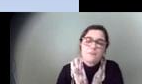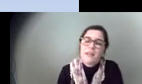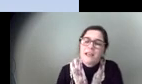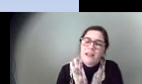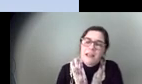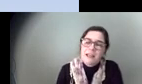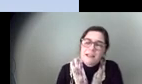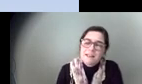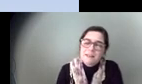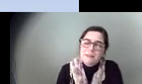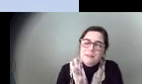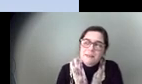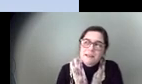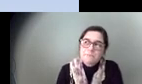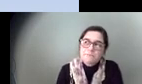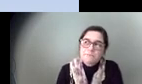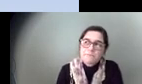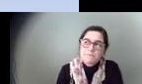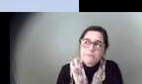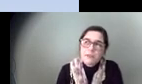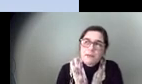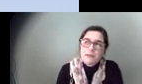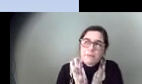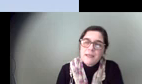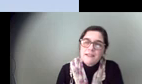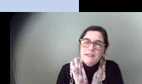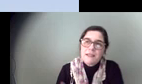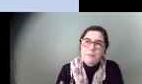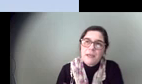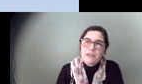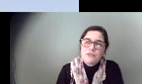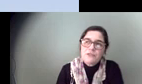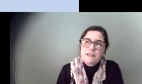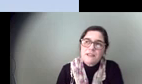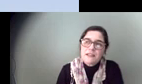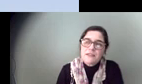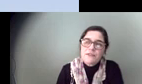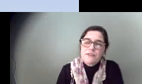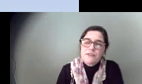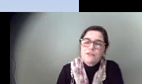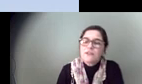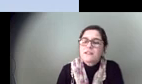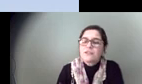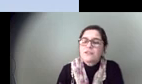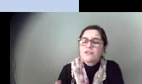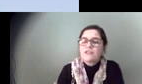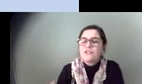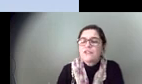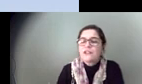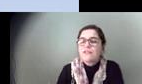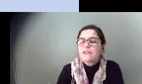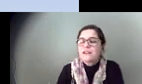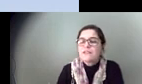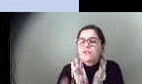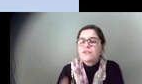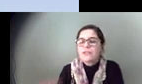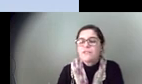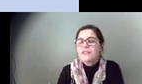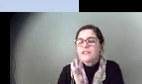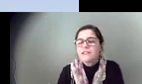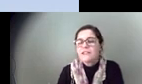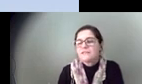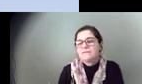ver aqui nas ATPC, mas aí, de repente, vocês falam assim: nossa, né, do jeito que a Edneia faz,